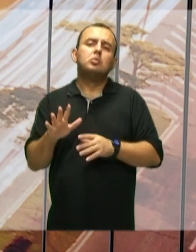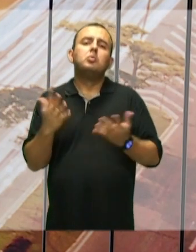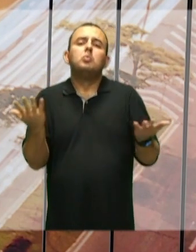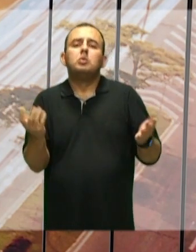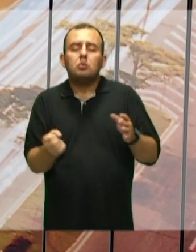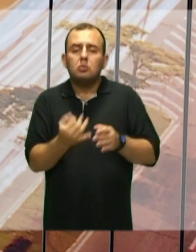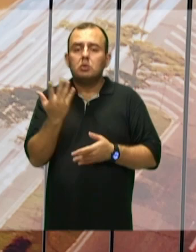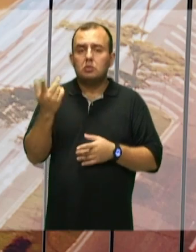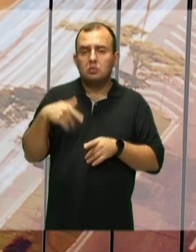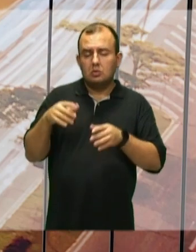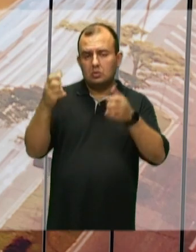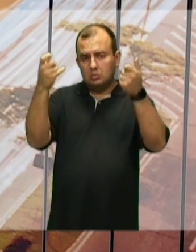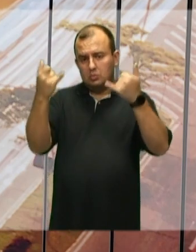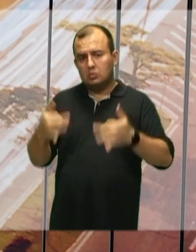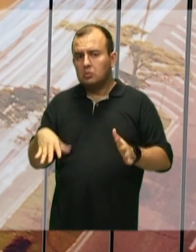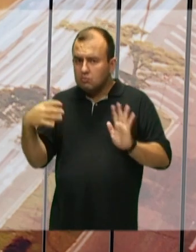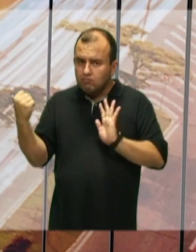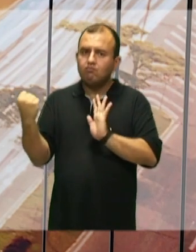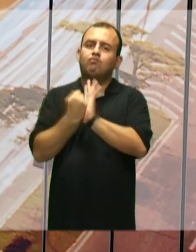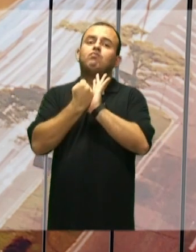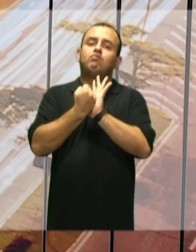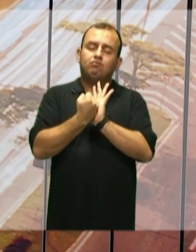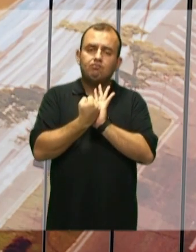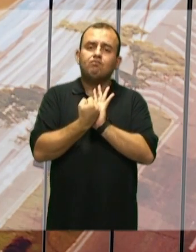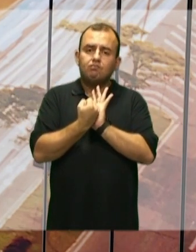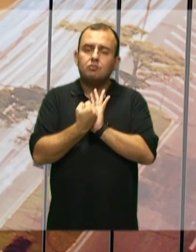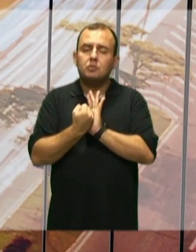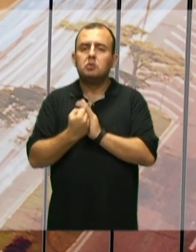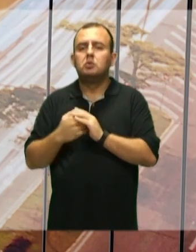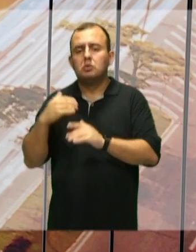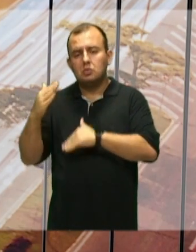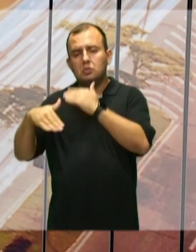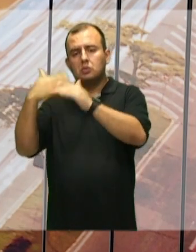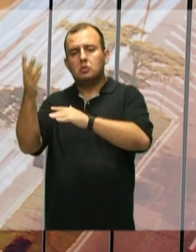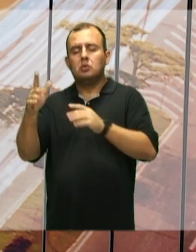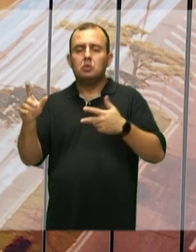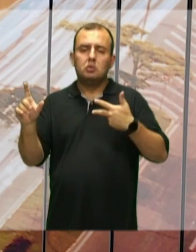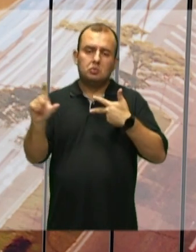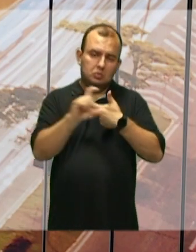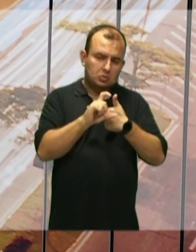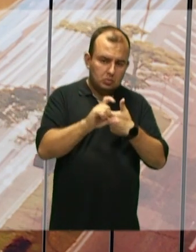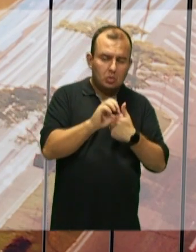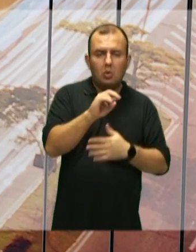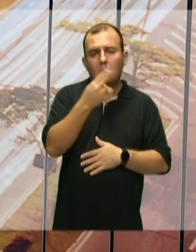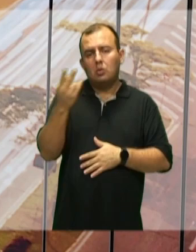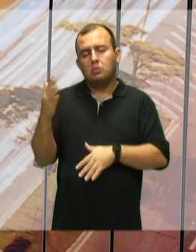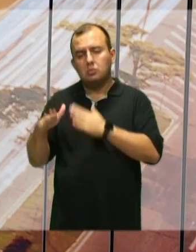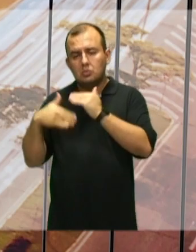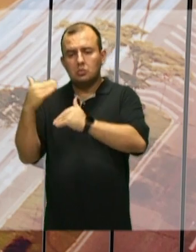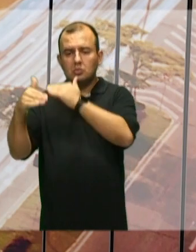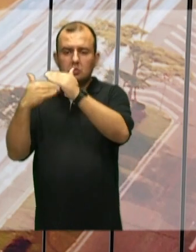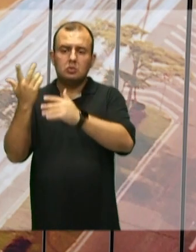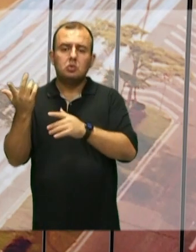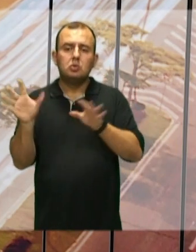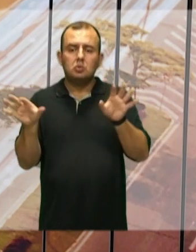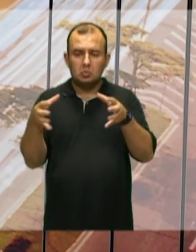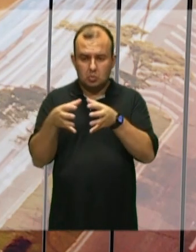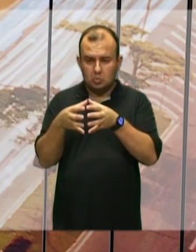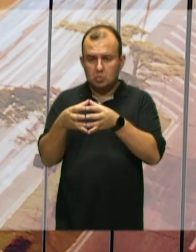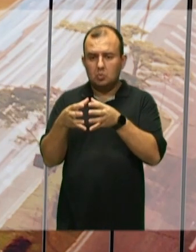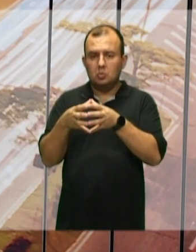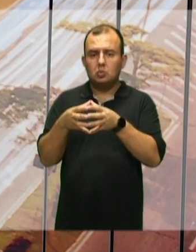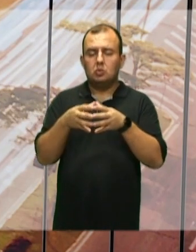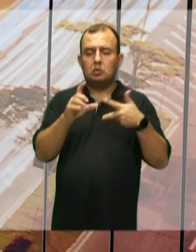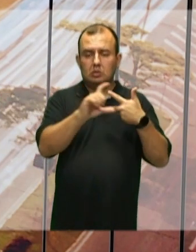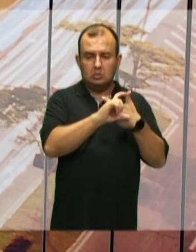quais o senhor destaca que marcou mesmo construída diretamente pelo executivo ou também a construída as construídas em conjunto